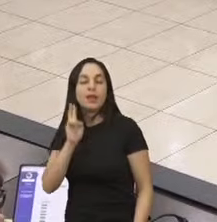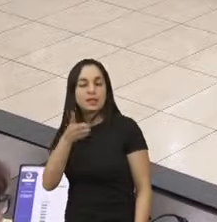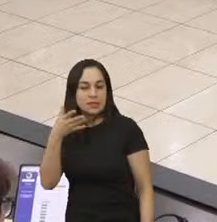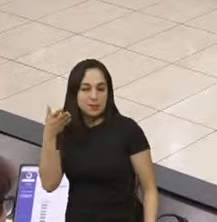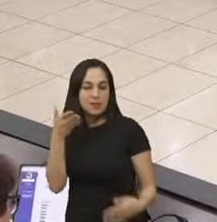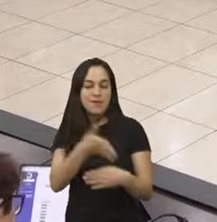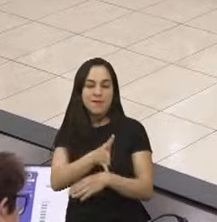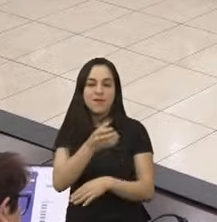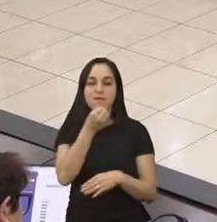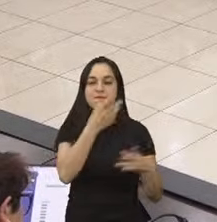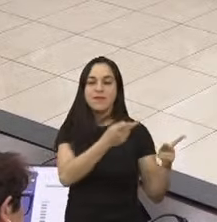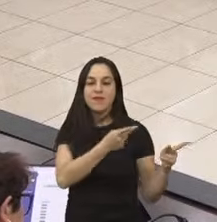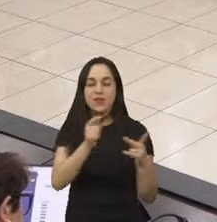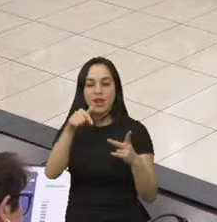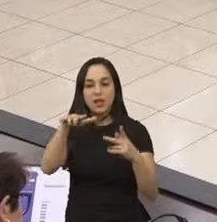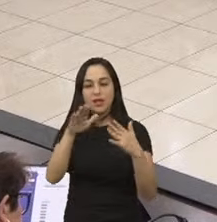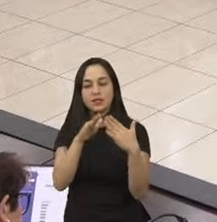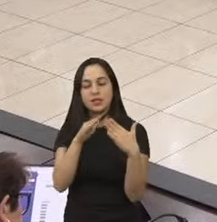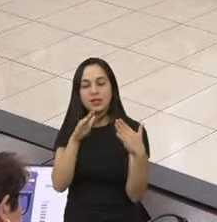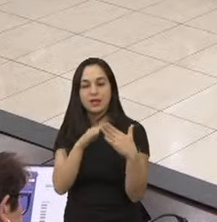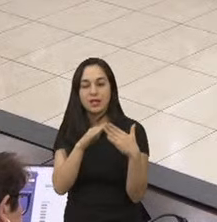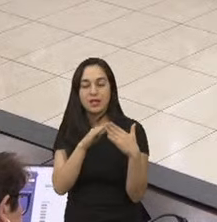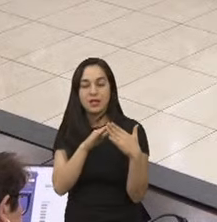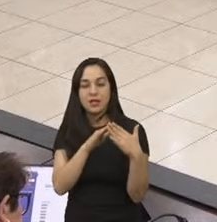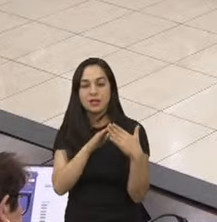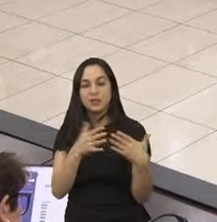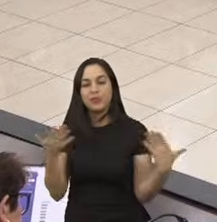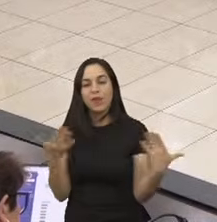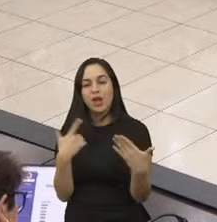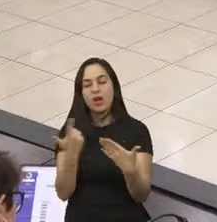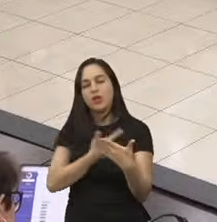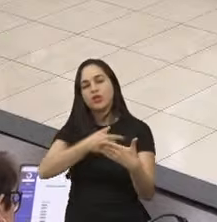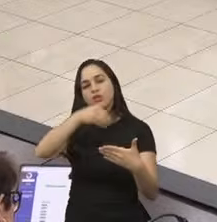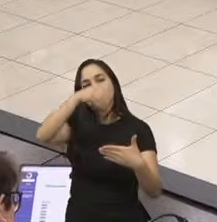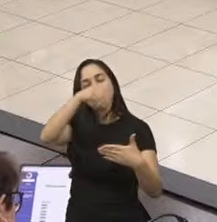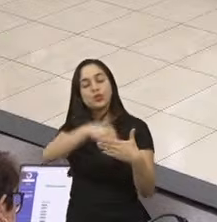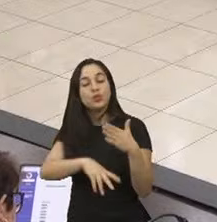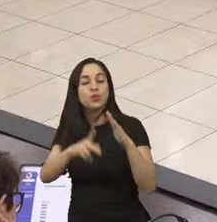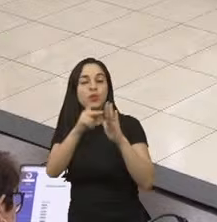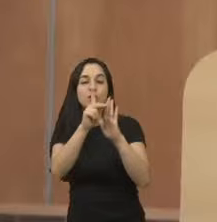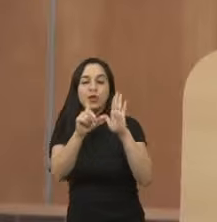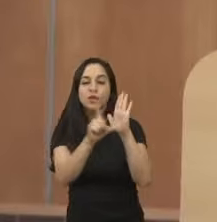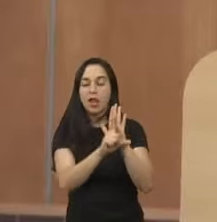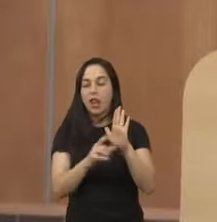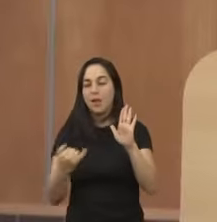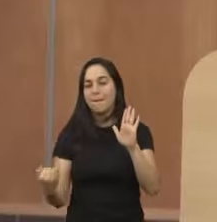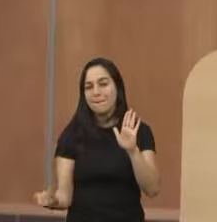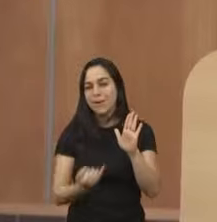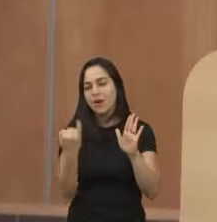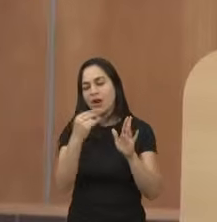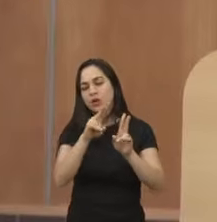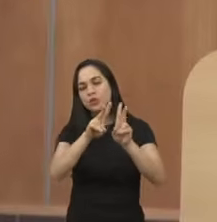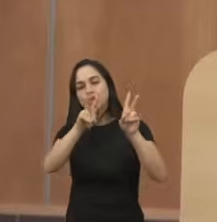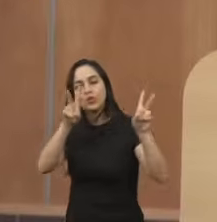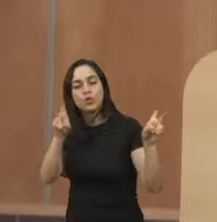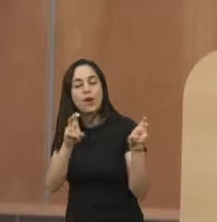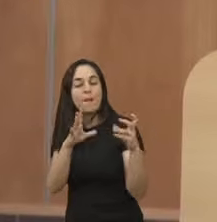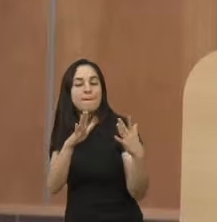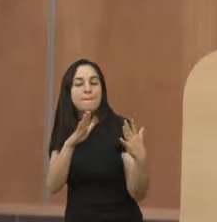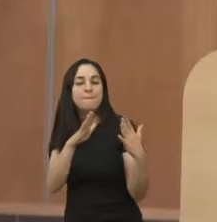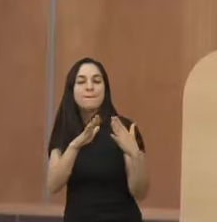a essa casa, tá bom? Pessoal, agora iremos votar um importante projeto de lei que fala de